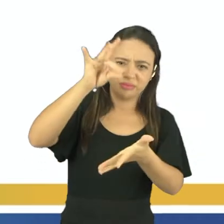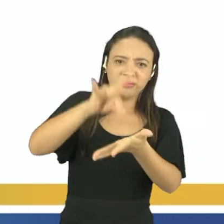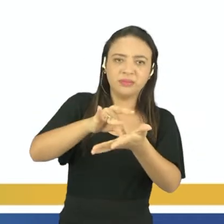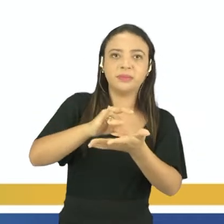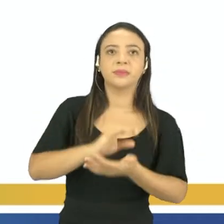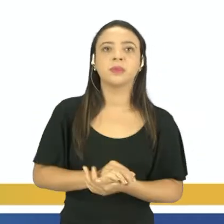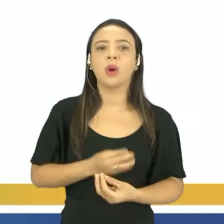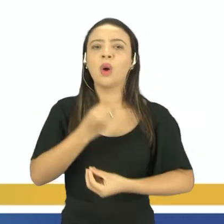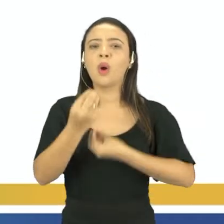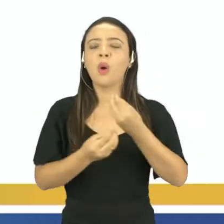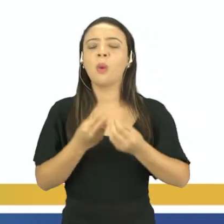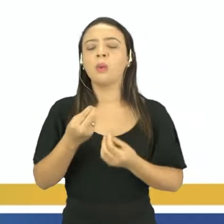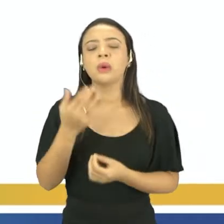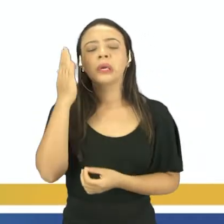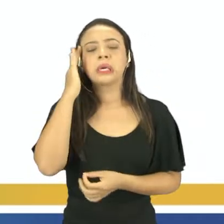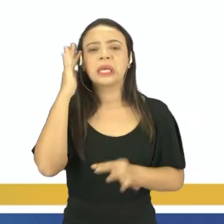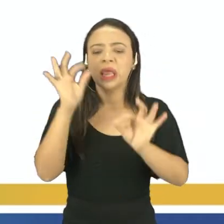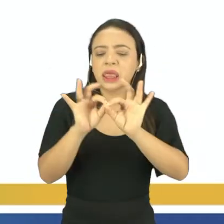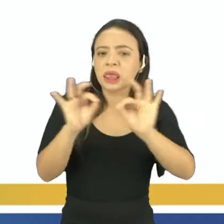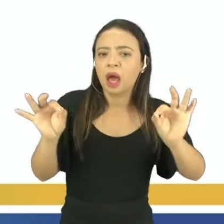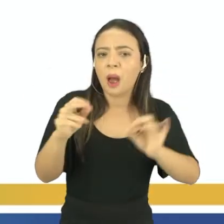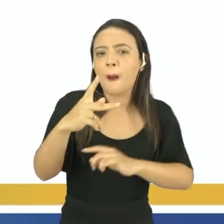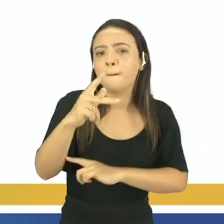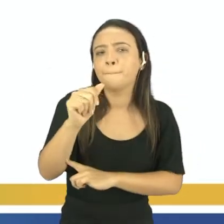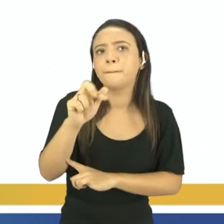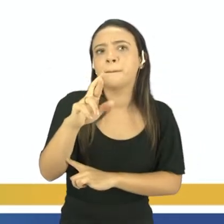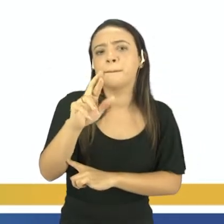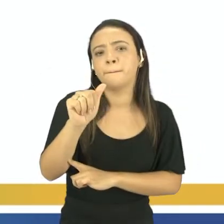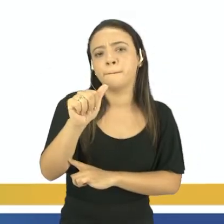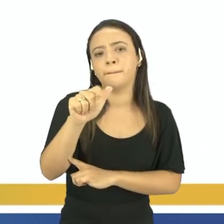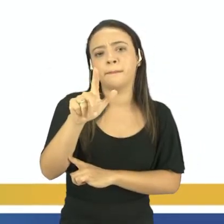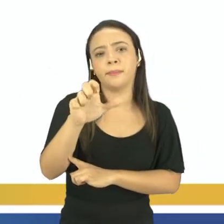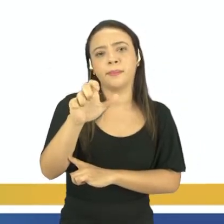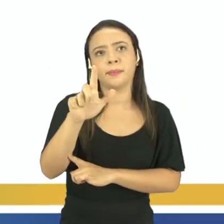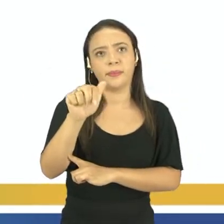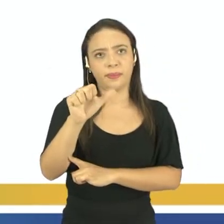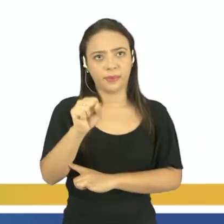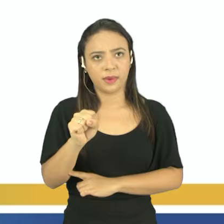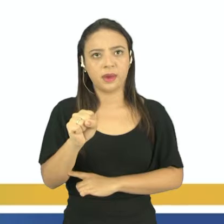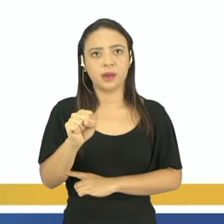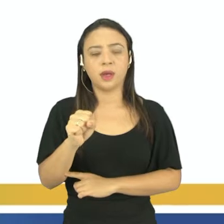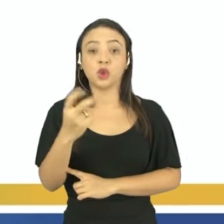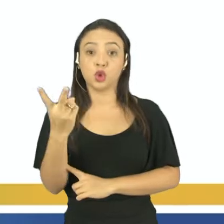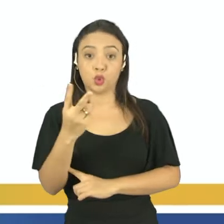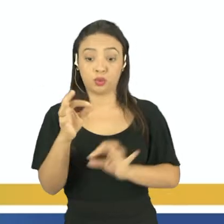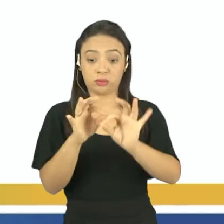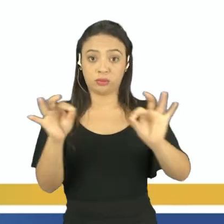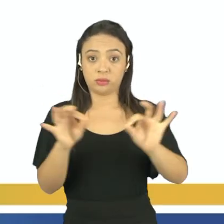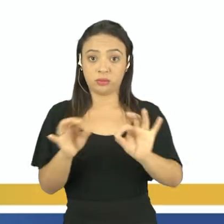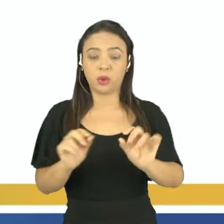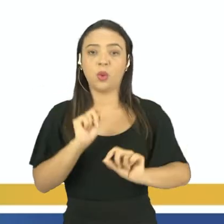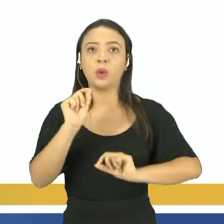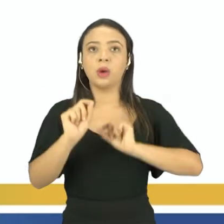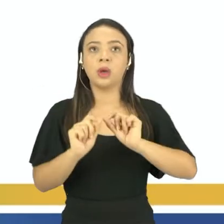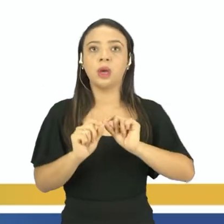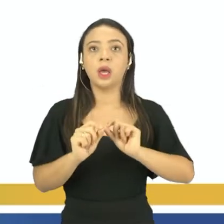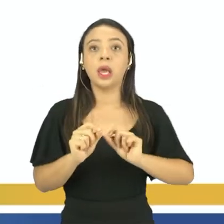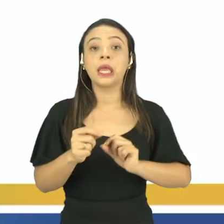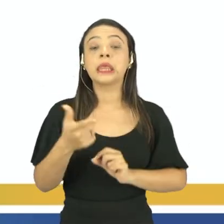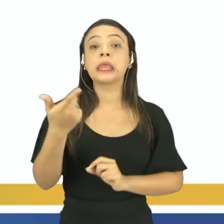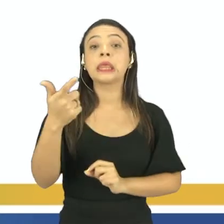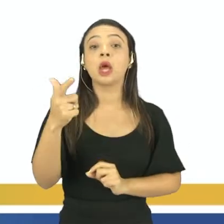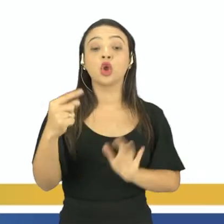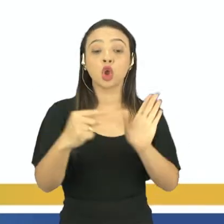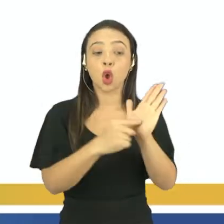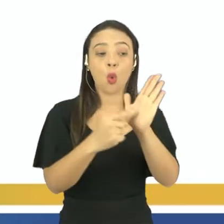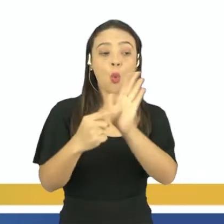que são retas paralelas. Então, duas retas, elas vão ser consideradas paralelas quando não possuem nenhum ponto em comum